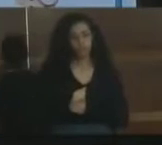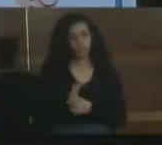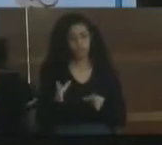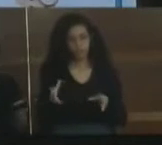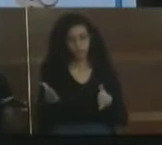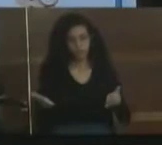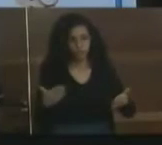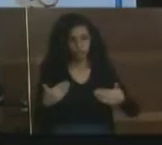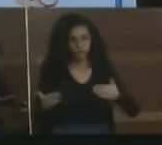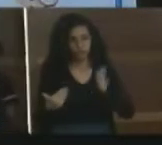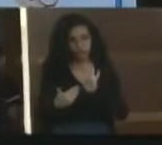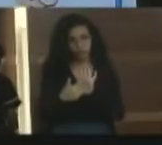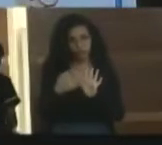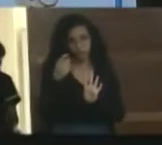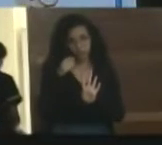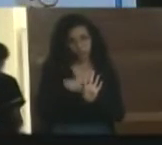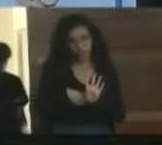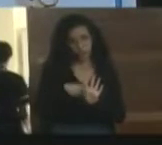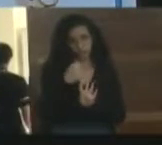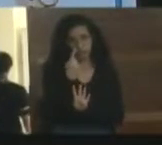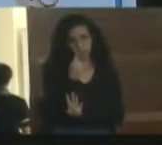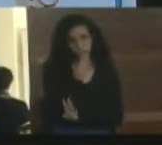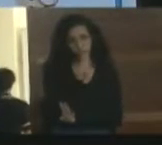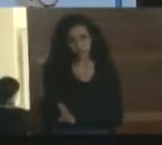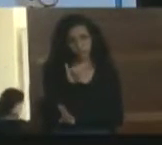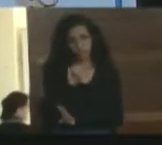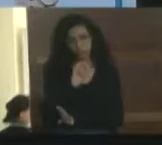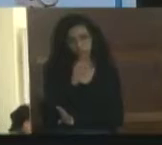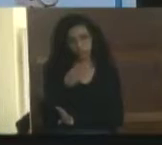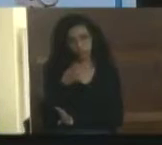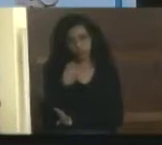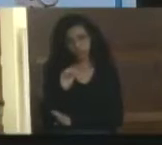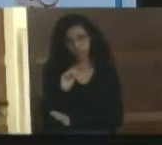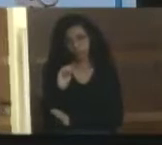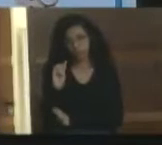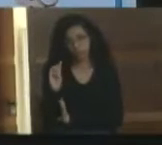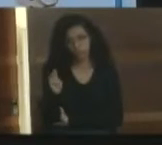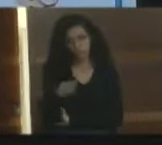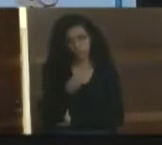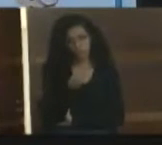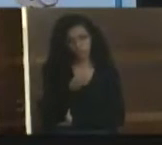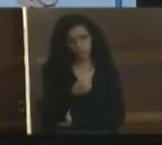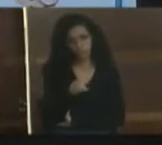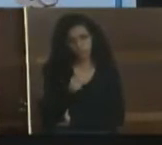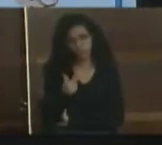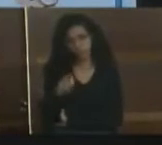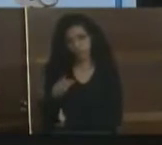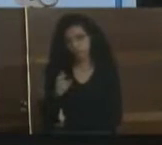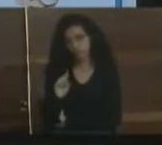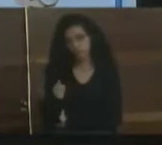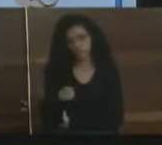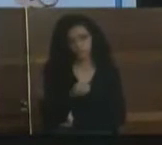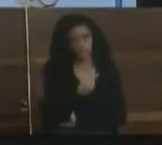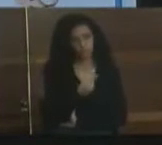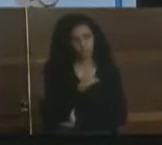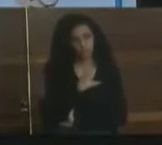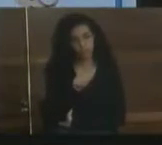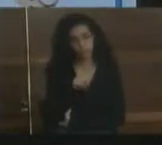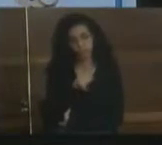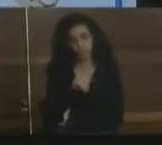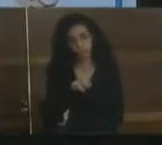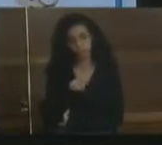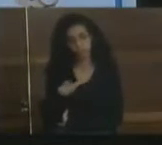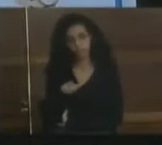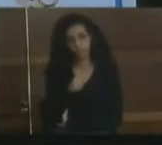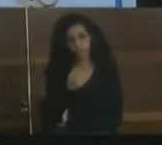arrecadada até o quadrimestre um bilhão 348 milhões 923 mil receita de capital cinco